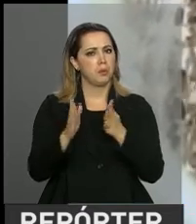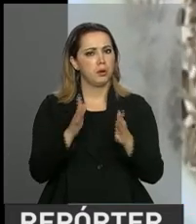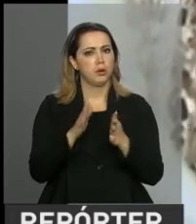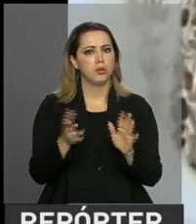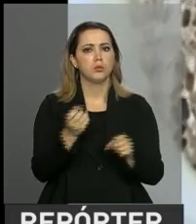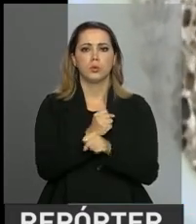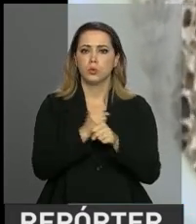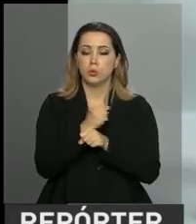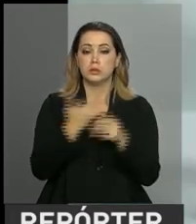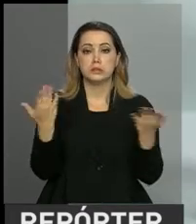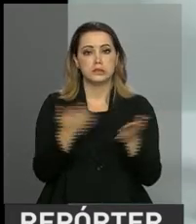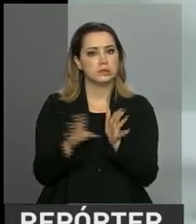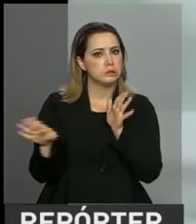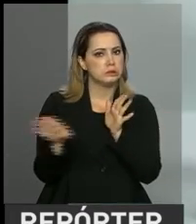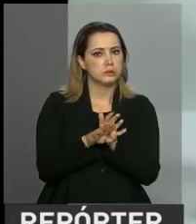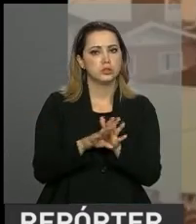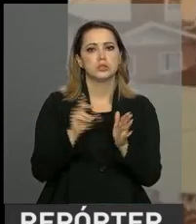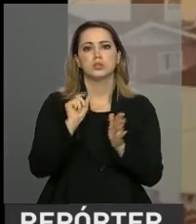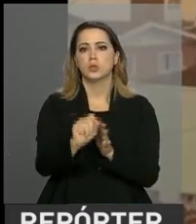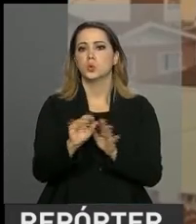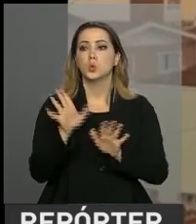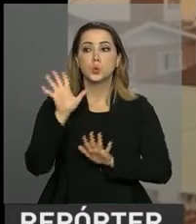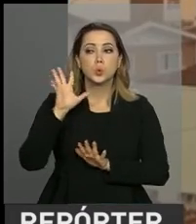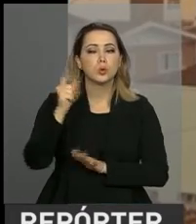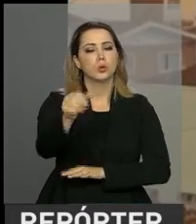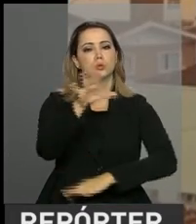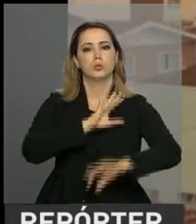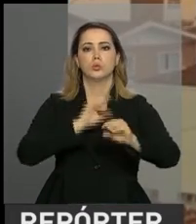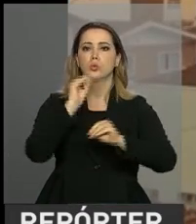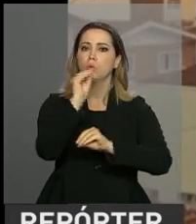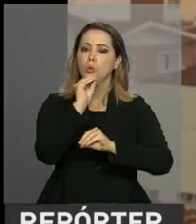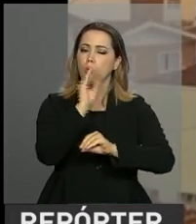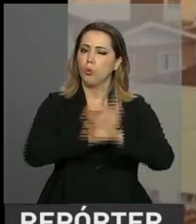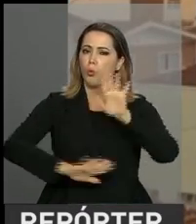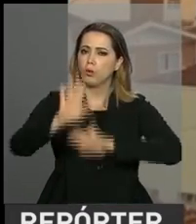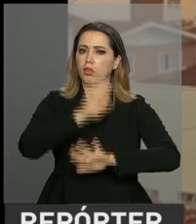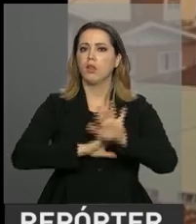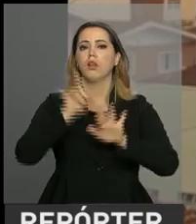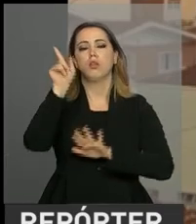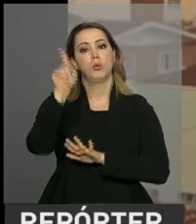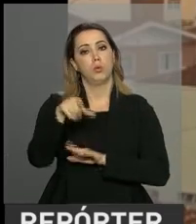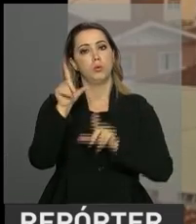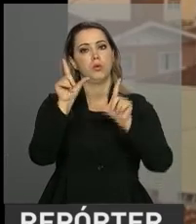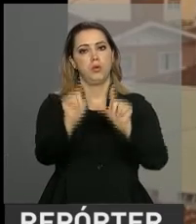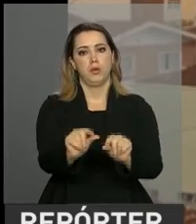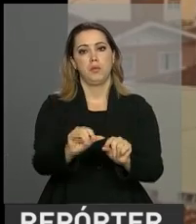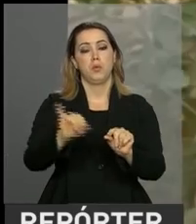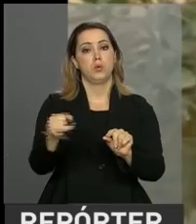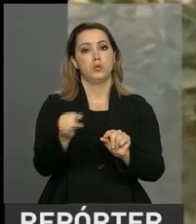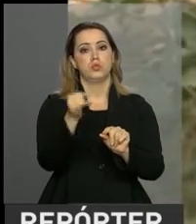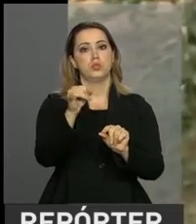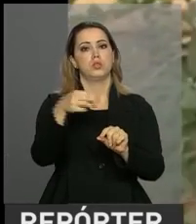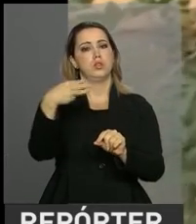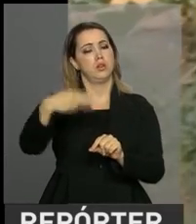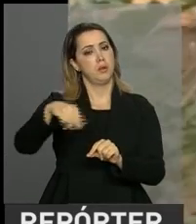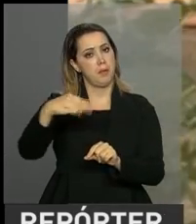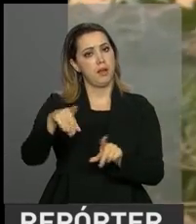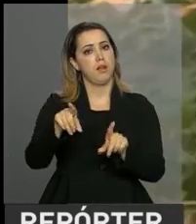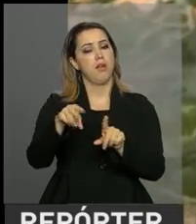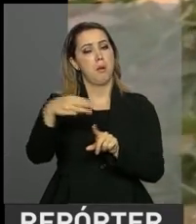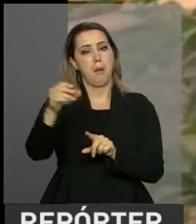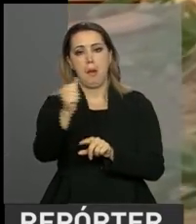está chegando e todo cuidado é pouco nos meses de janeiro março e outubro a vigilância